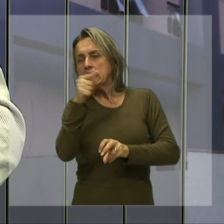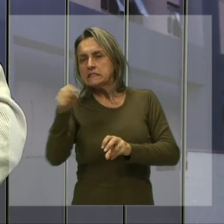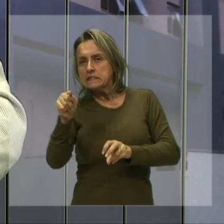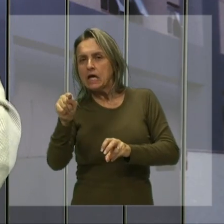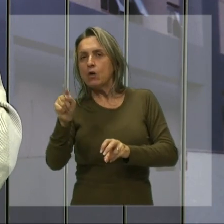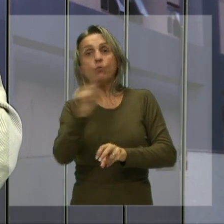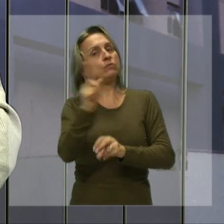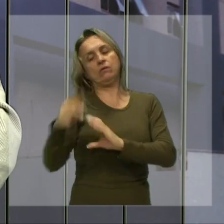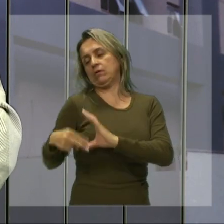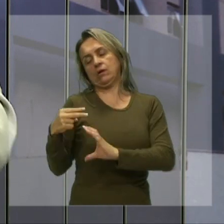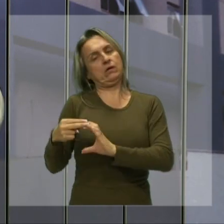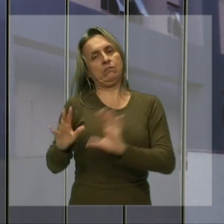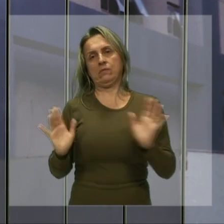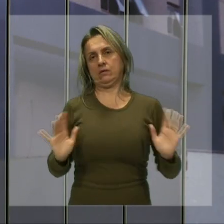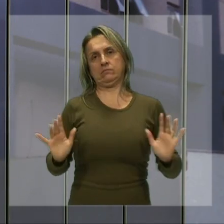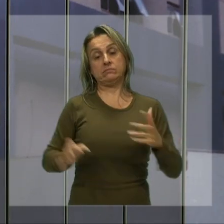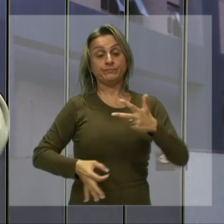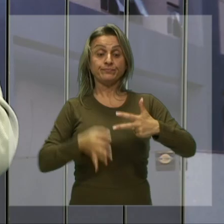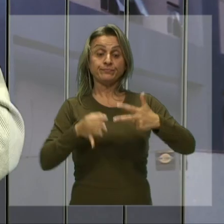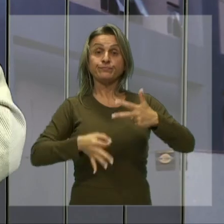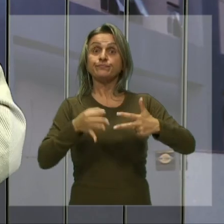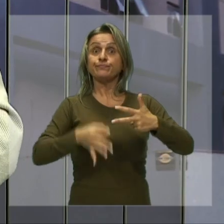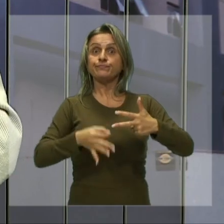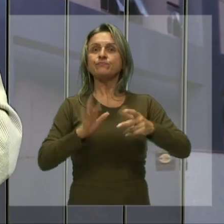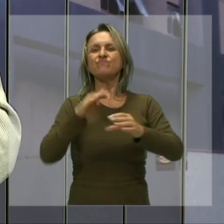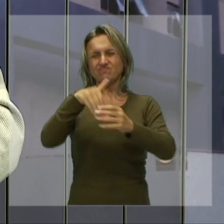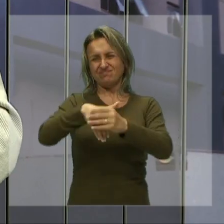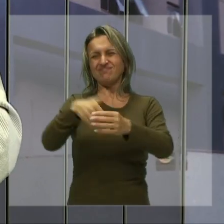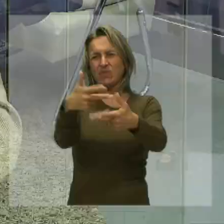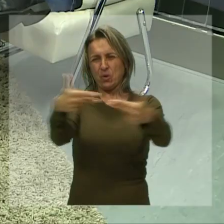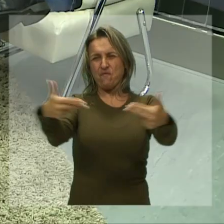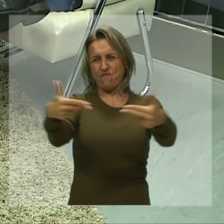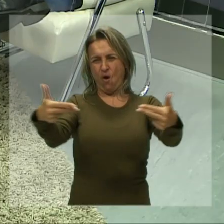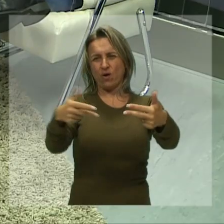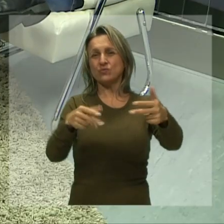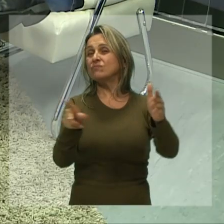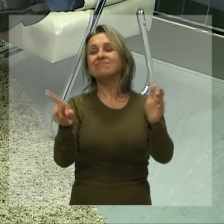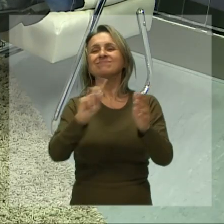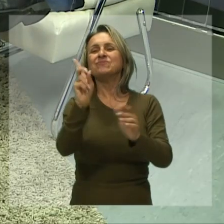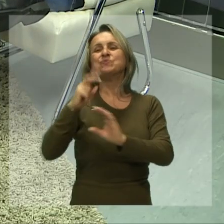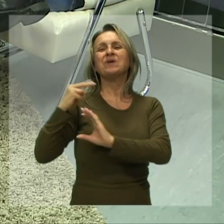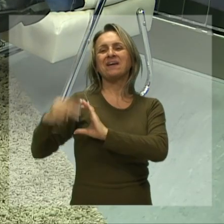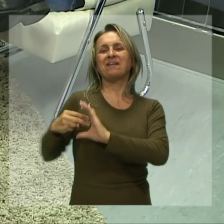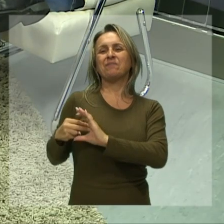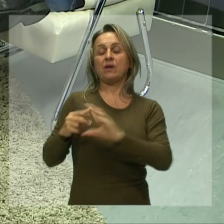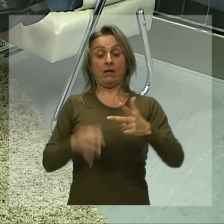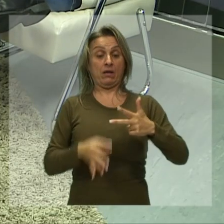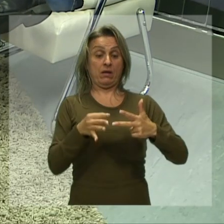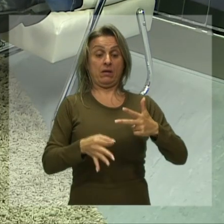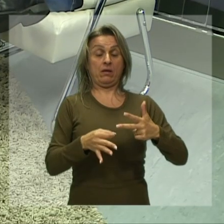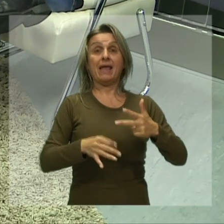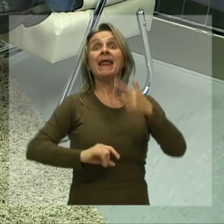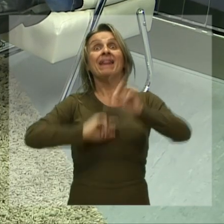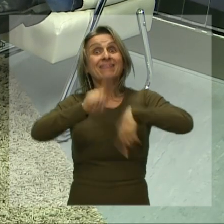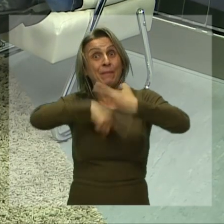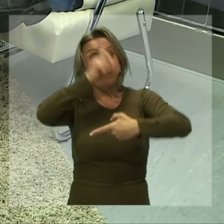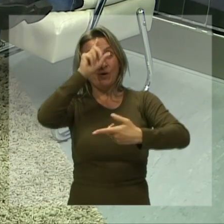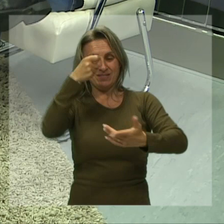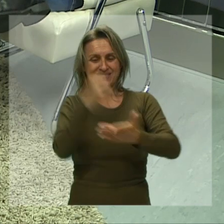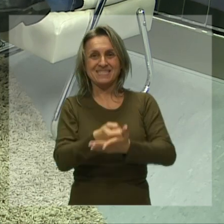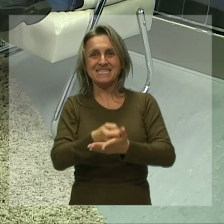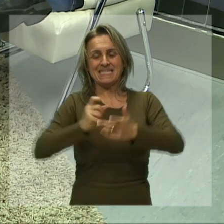lá no Judiciário. A questão eleitoral, né? Enquanto não... Depois que decidir lá, aí nós podemos agir